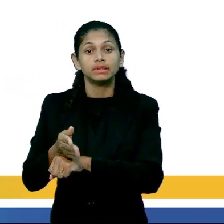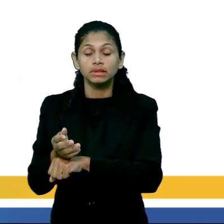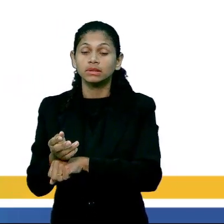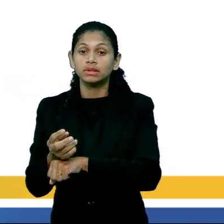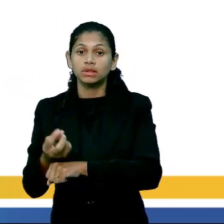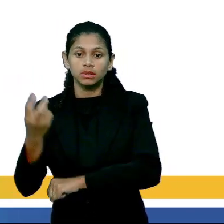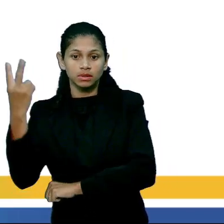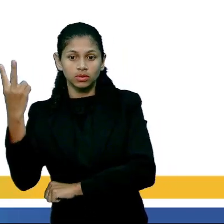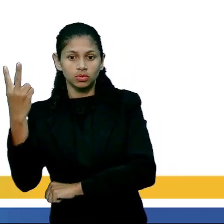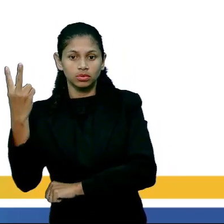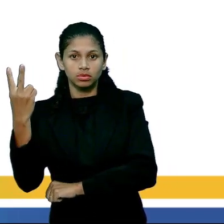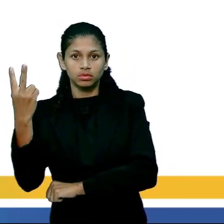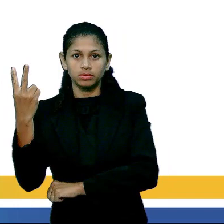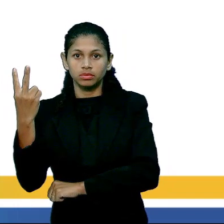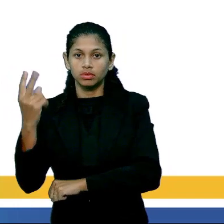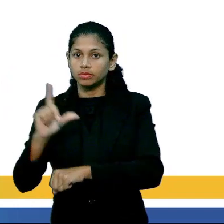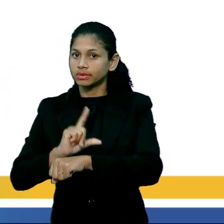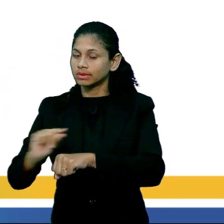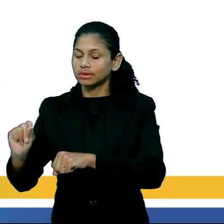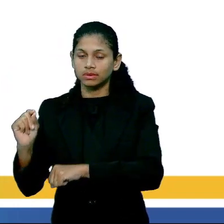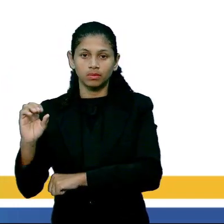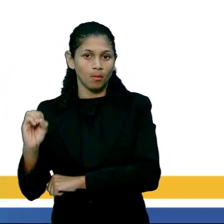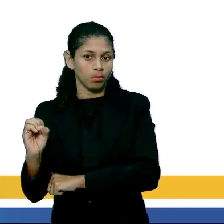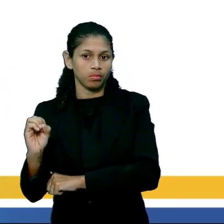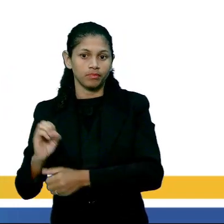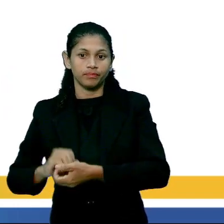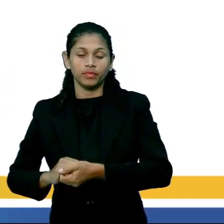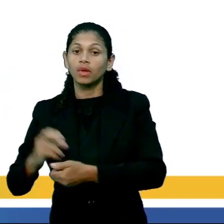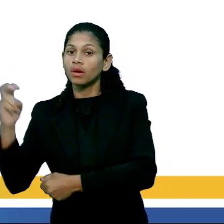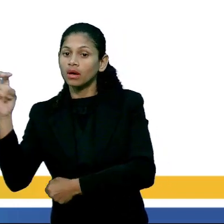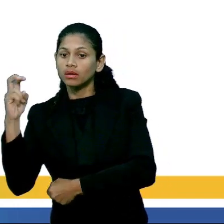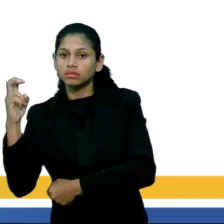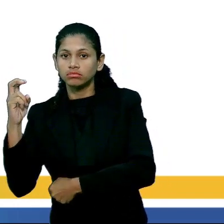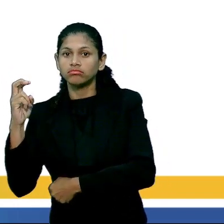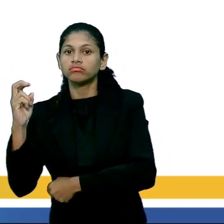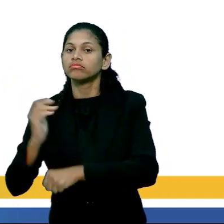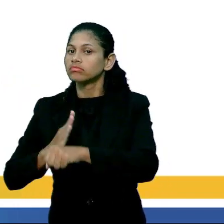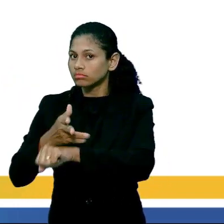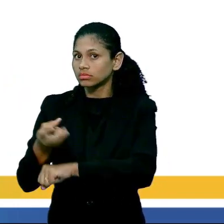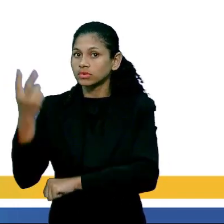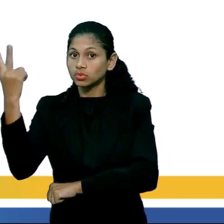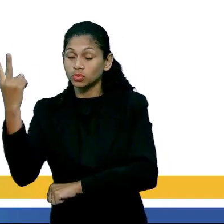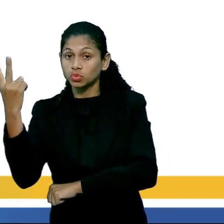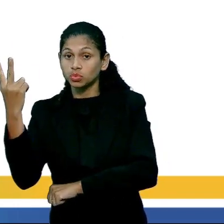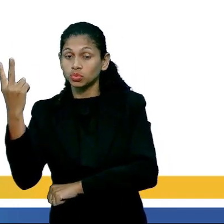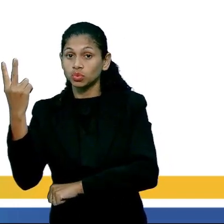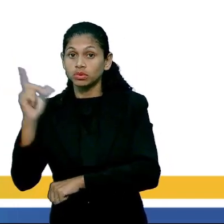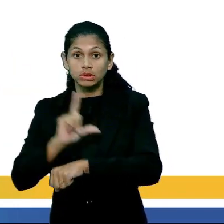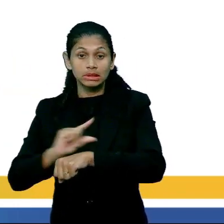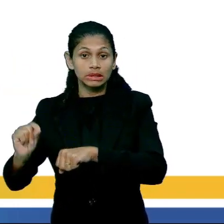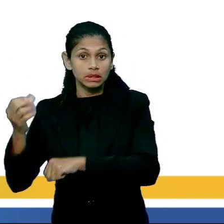não sai nenhum no quinto andar entra dois e sai 6